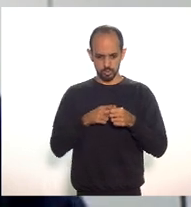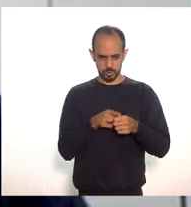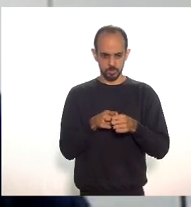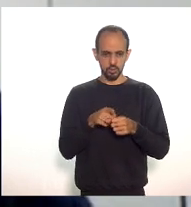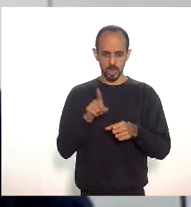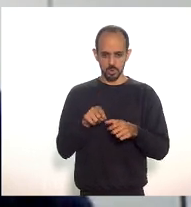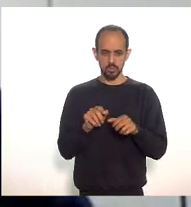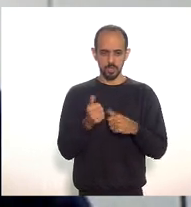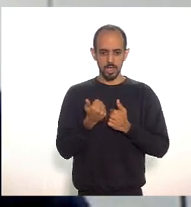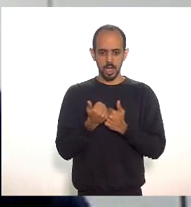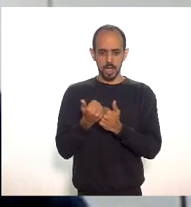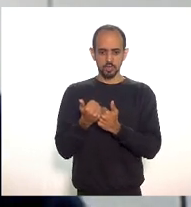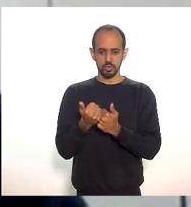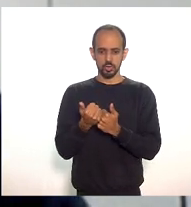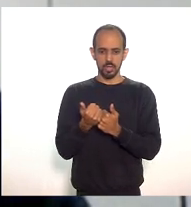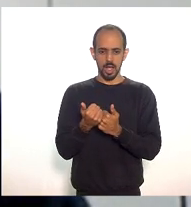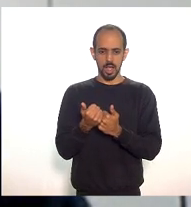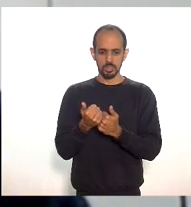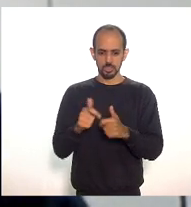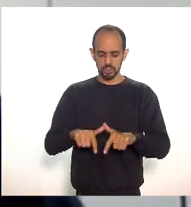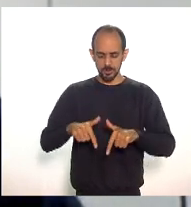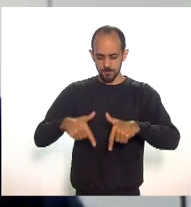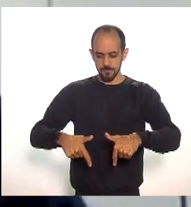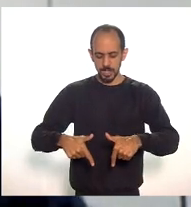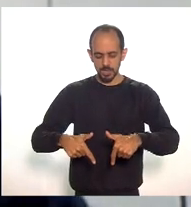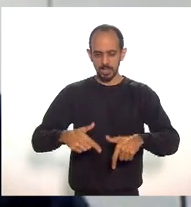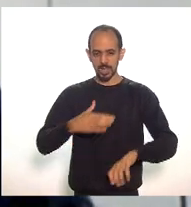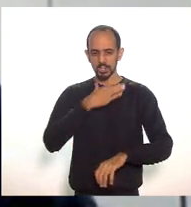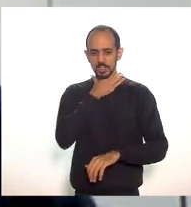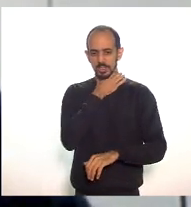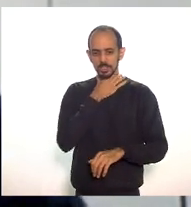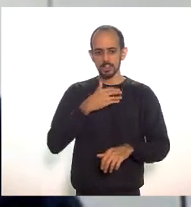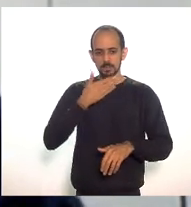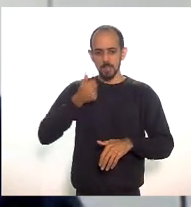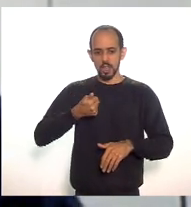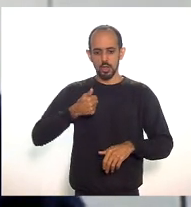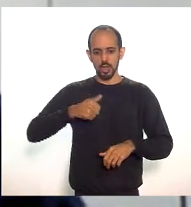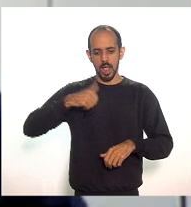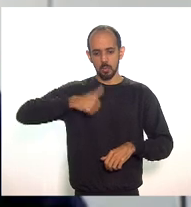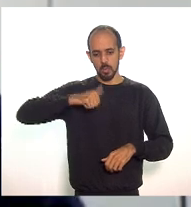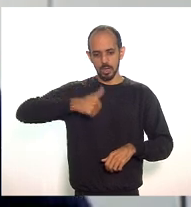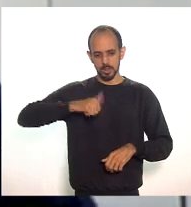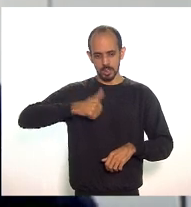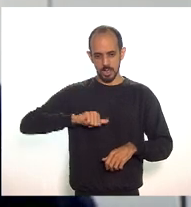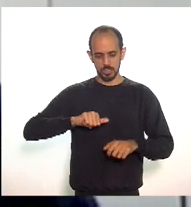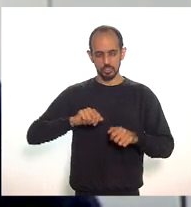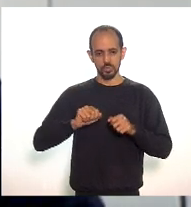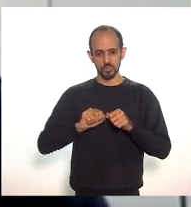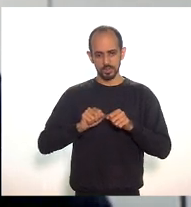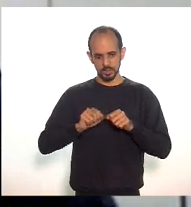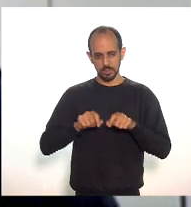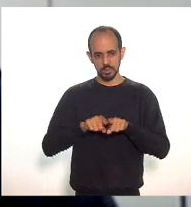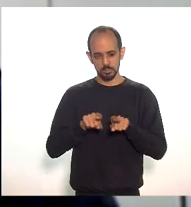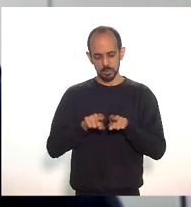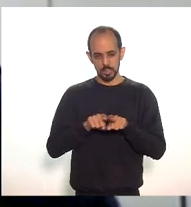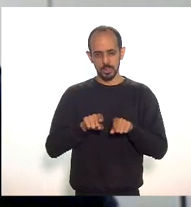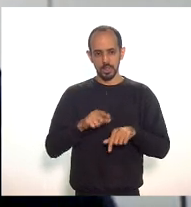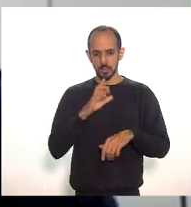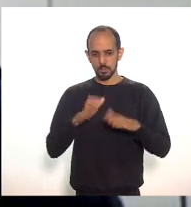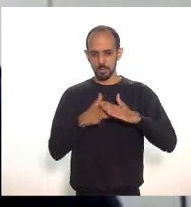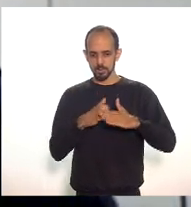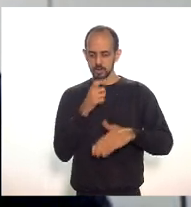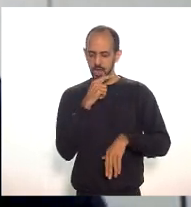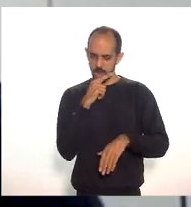vai nos ajudar a enfrentar a crise melhorar a qualidade ambiental e fazer com que essa daqui um para cada vez melhor o seu papel